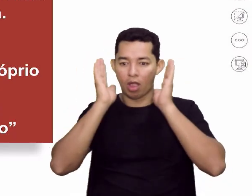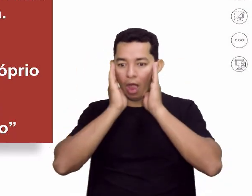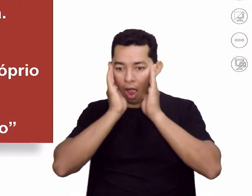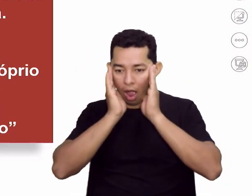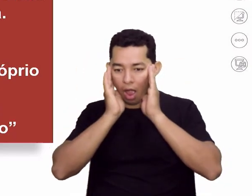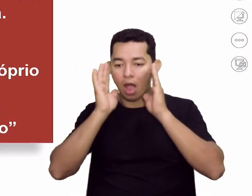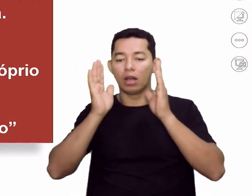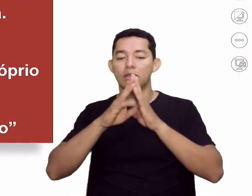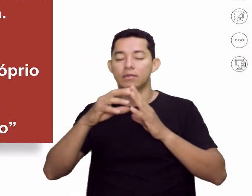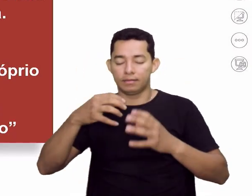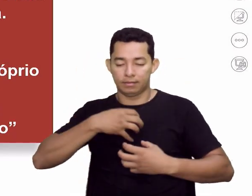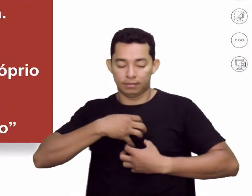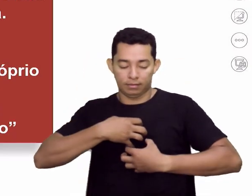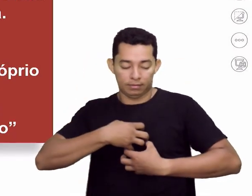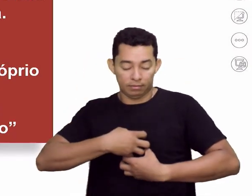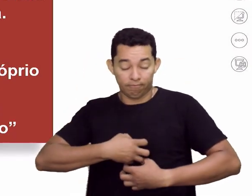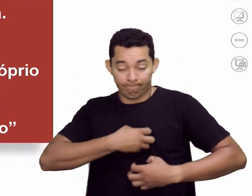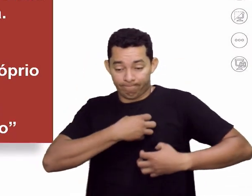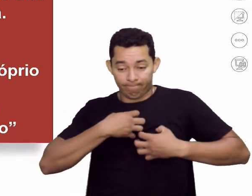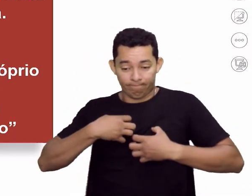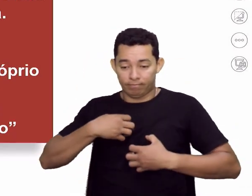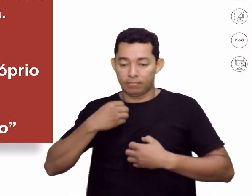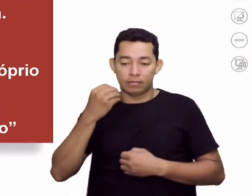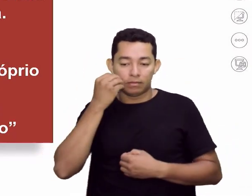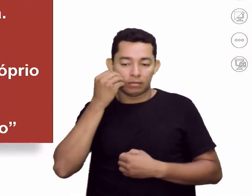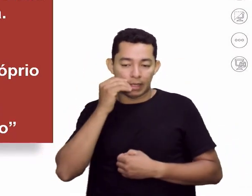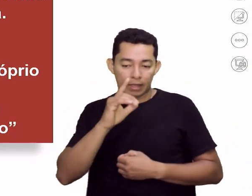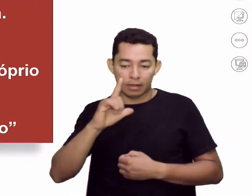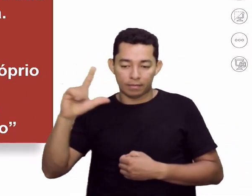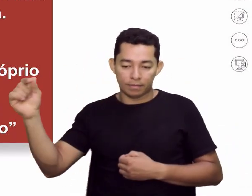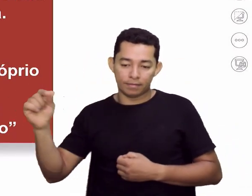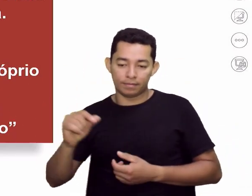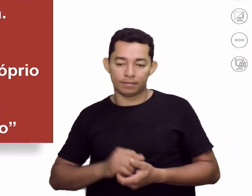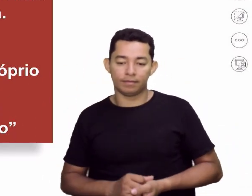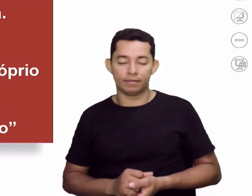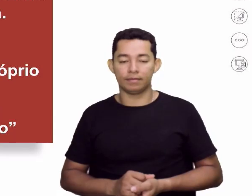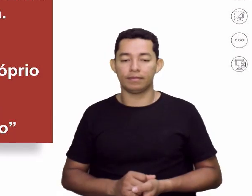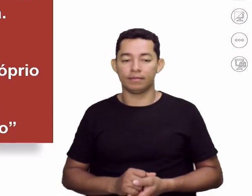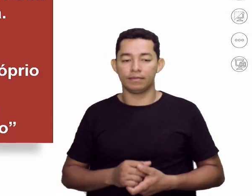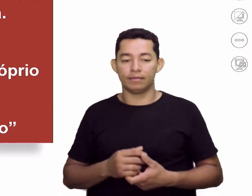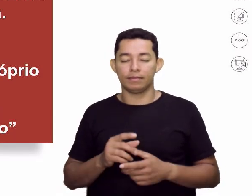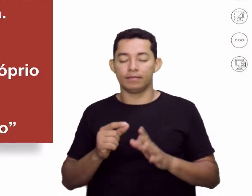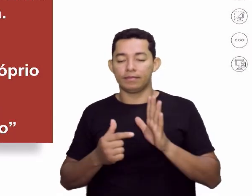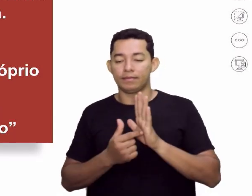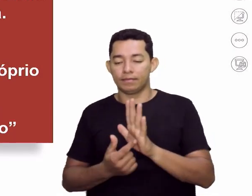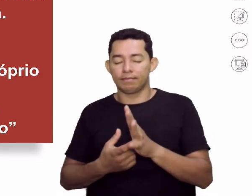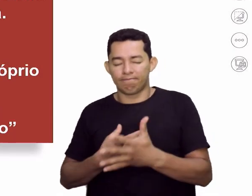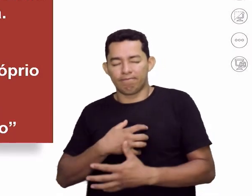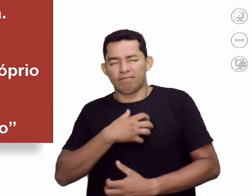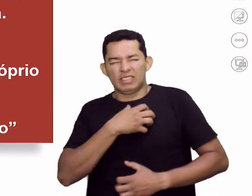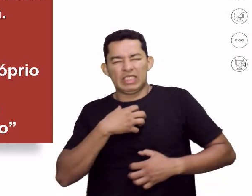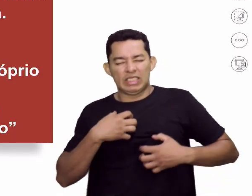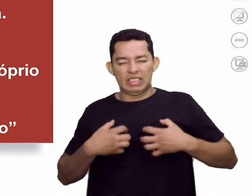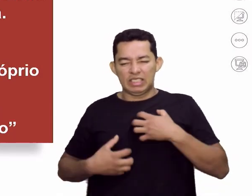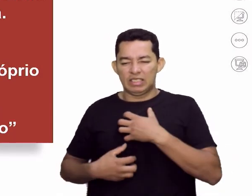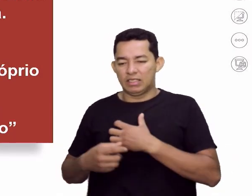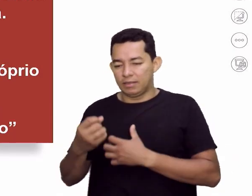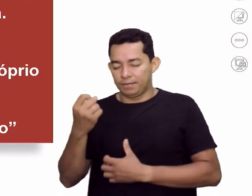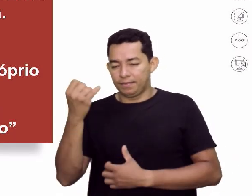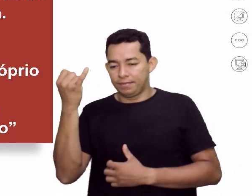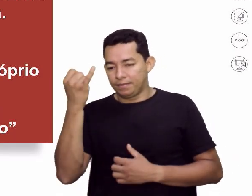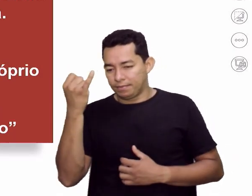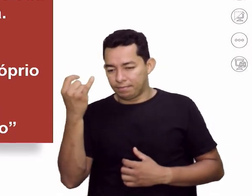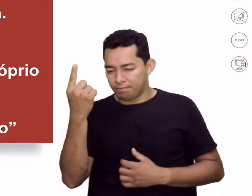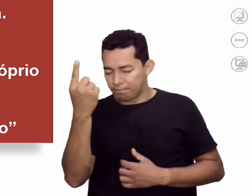sentindo alguma coisa aí, tentando fugir, né? Representa angústia, solidão e